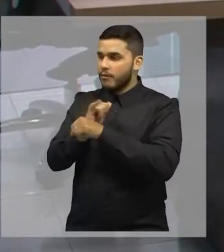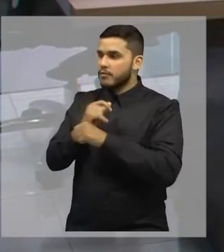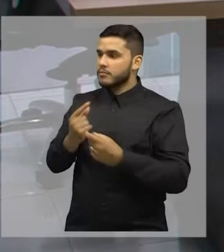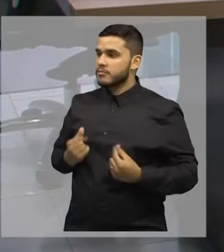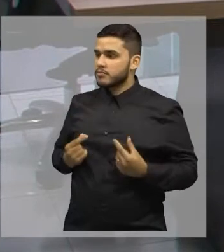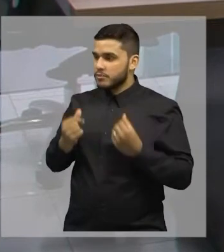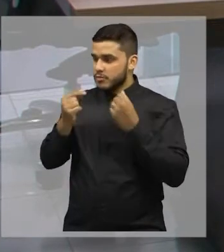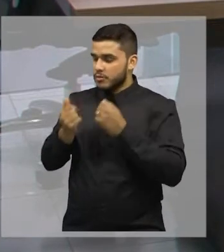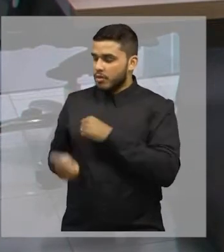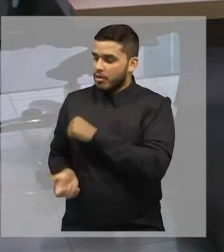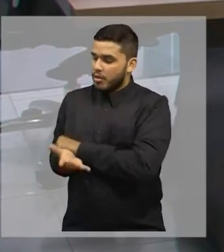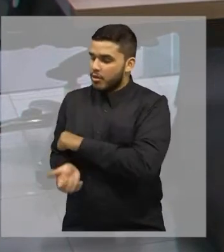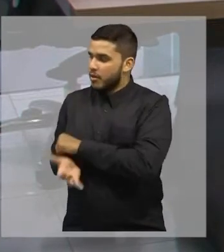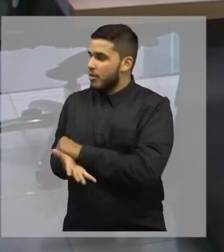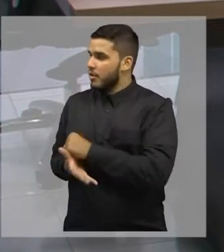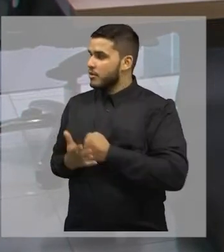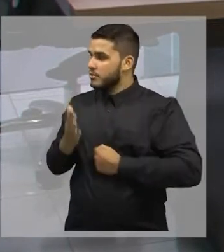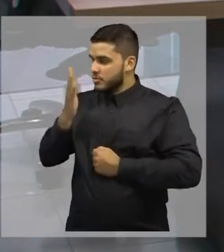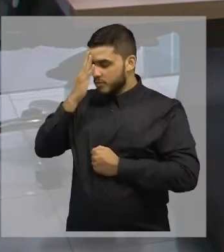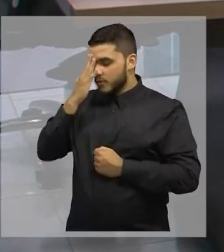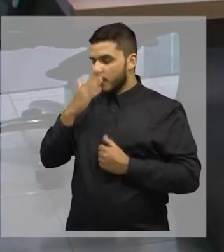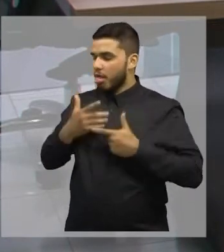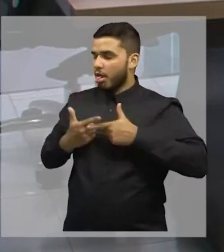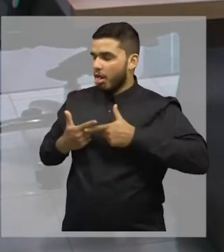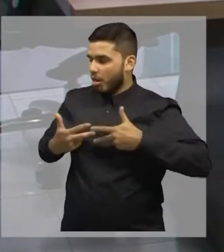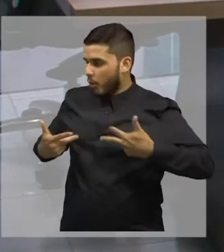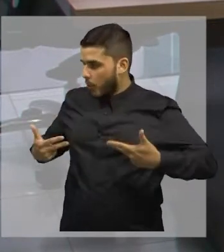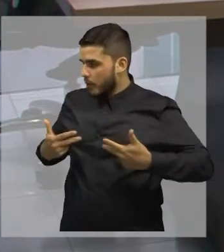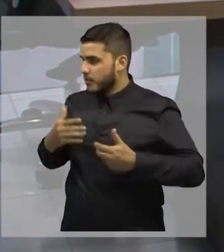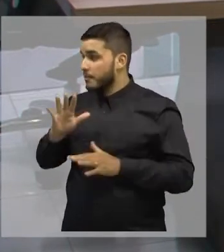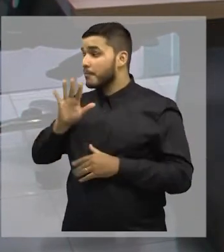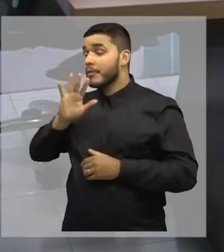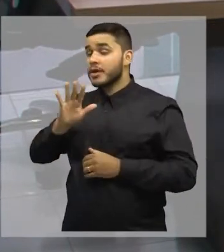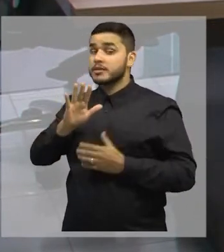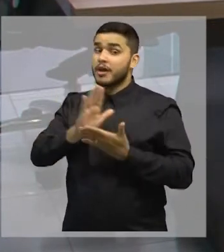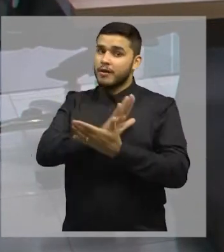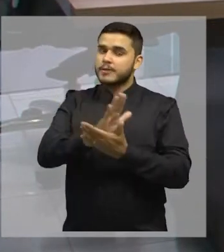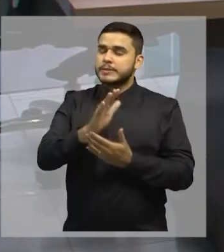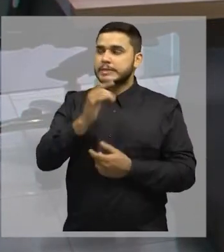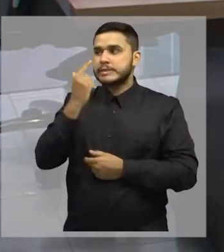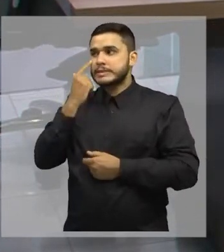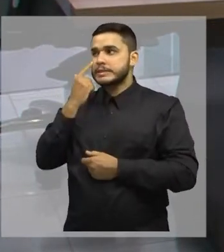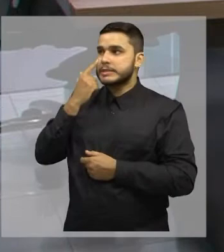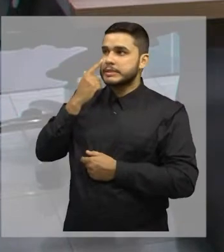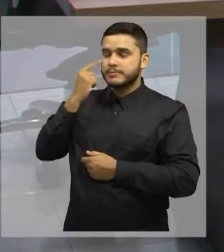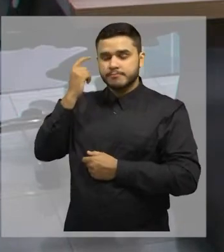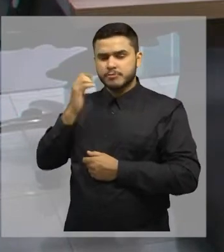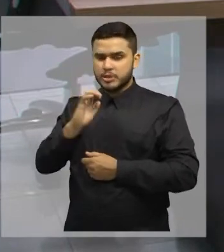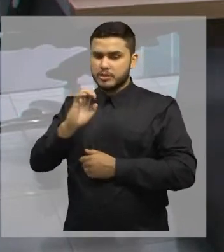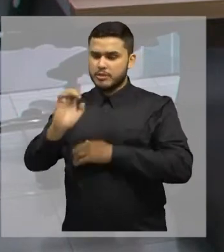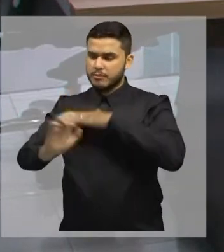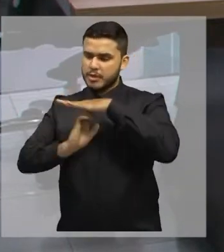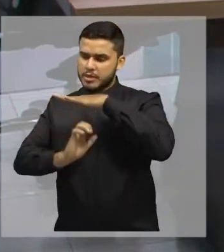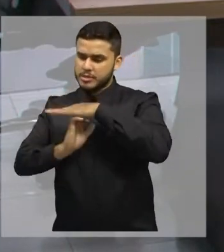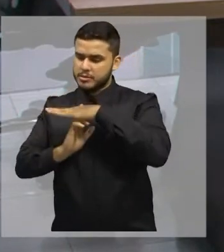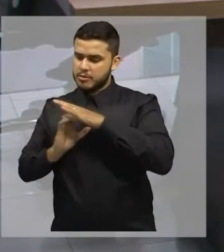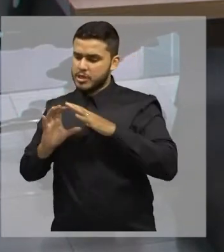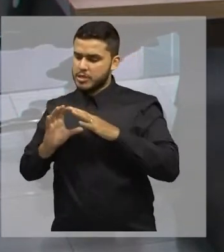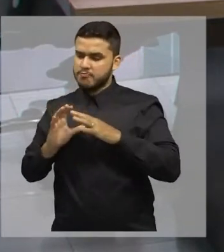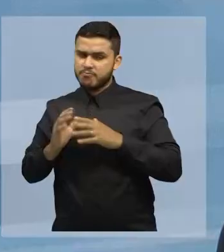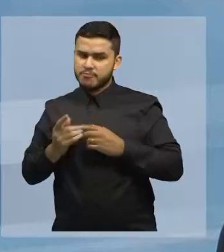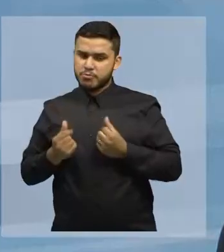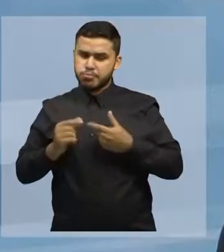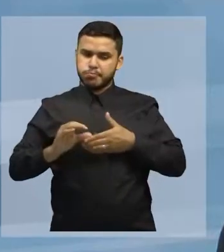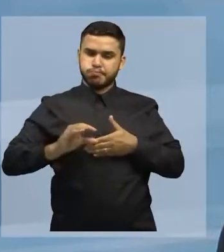como você diz, inibiu muita gente. Sim. Tem muito empresário que inibiu a vontade de